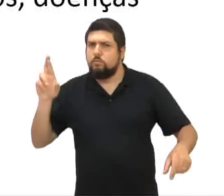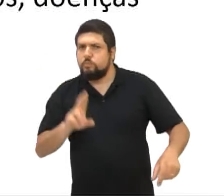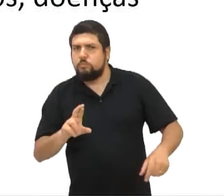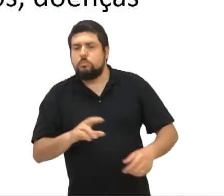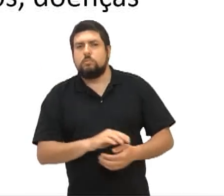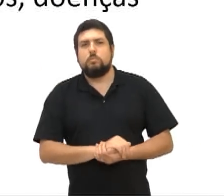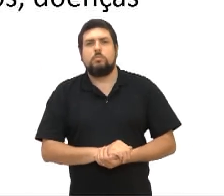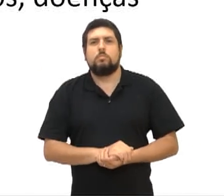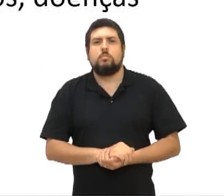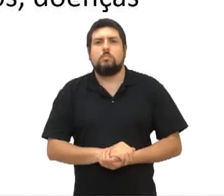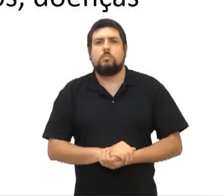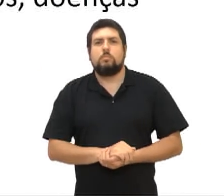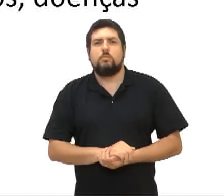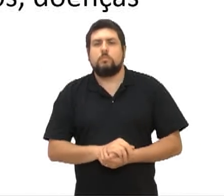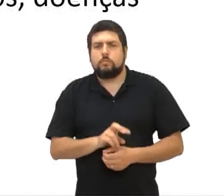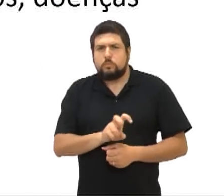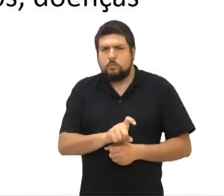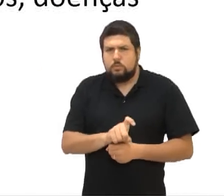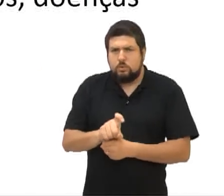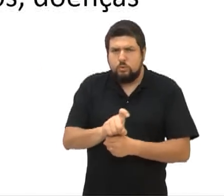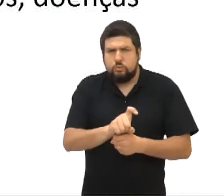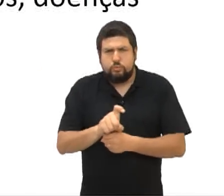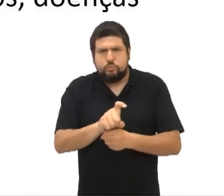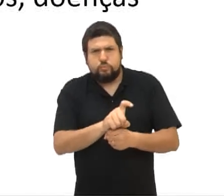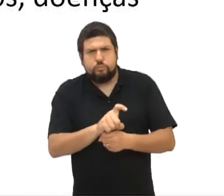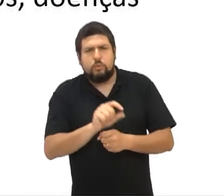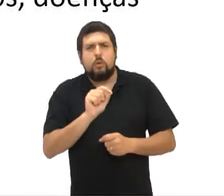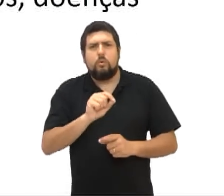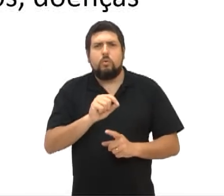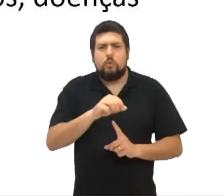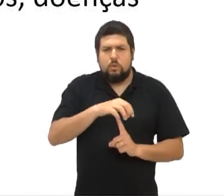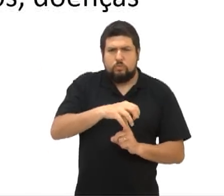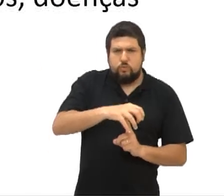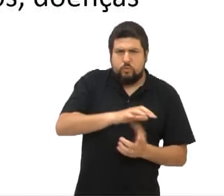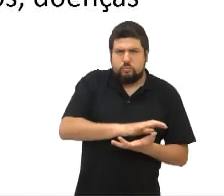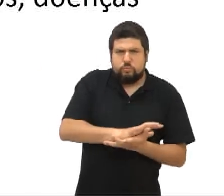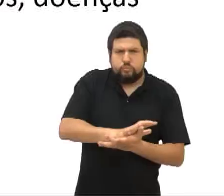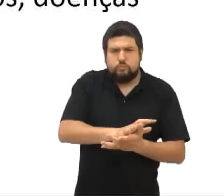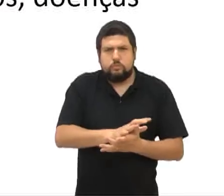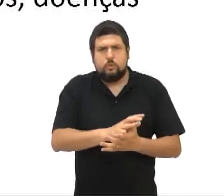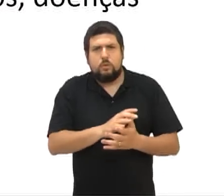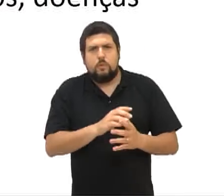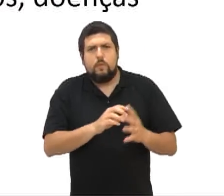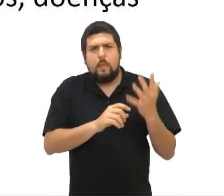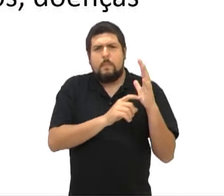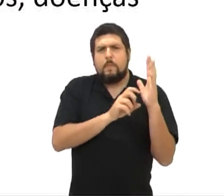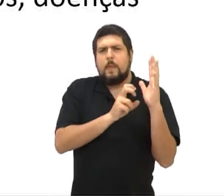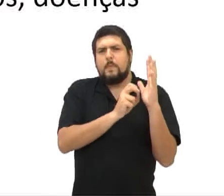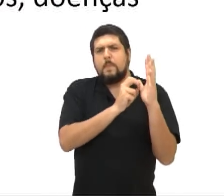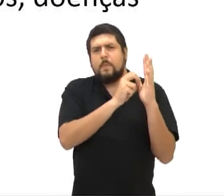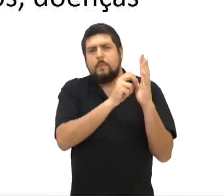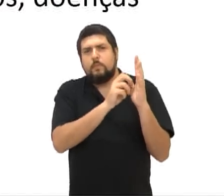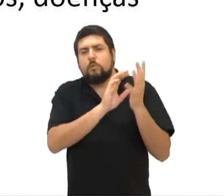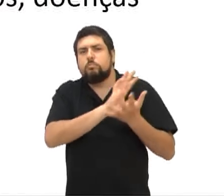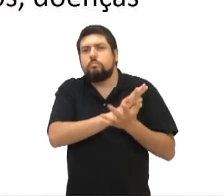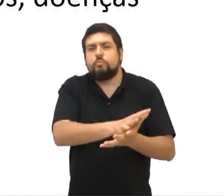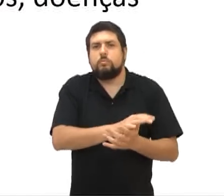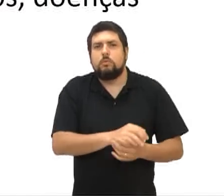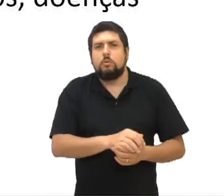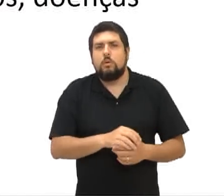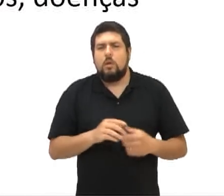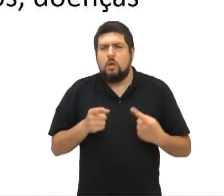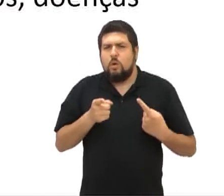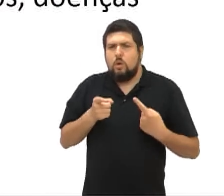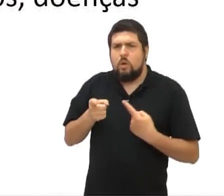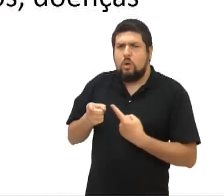Agrotóxicos são eficientes no combate a fungos, doenças e pragas que atacam as plantas e é totalmente contrário ao cultivo